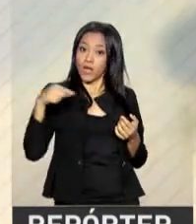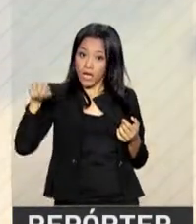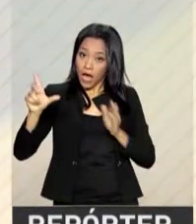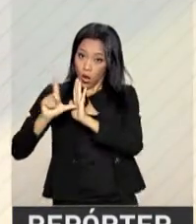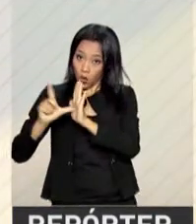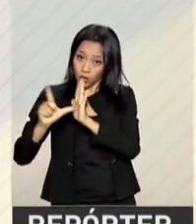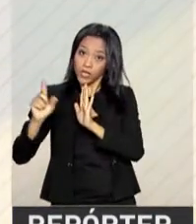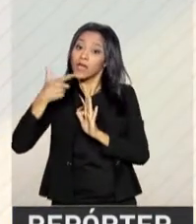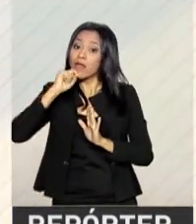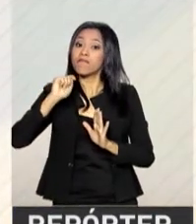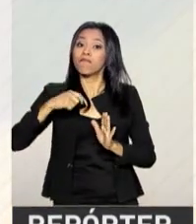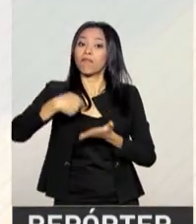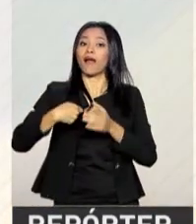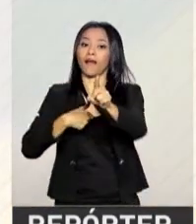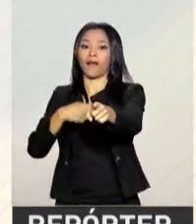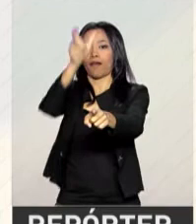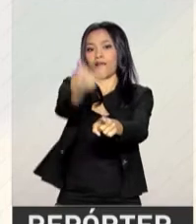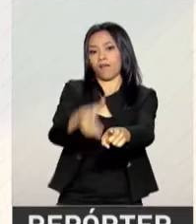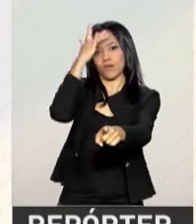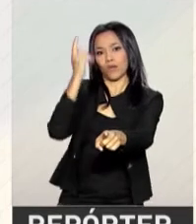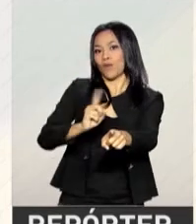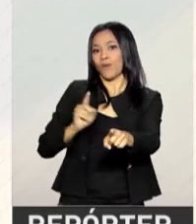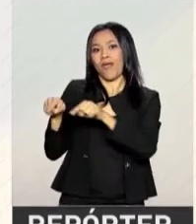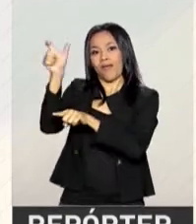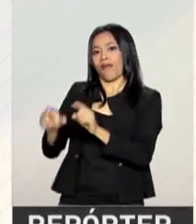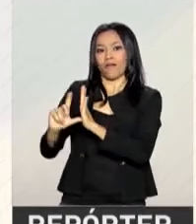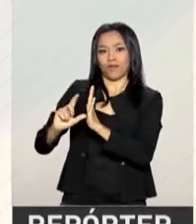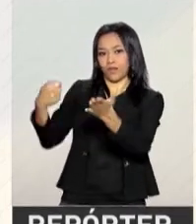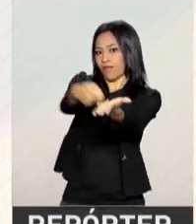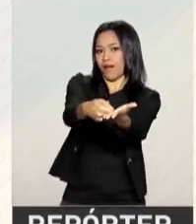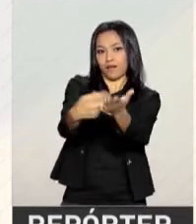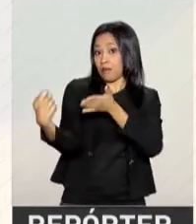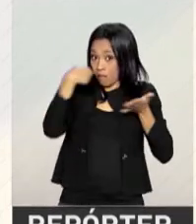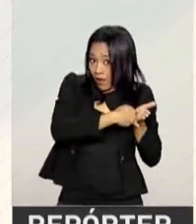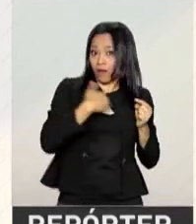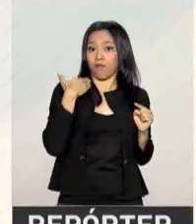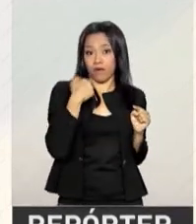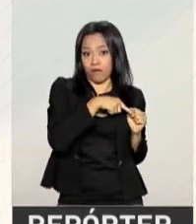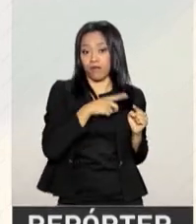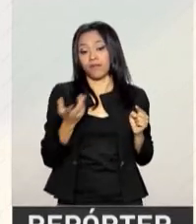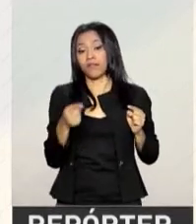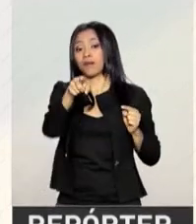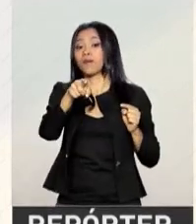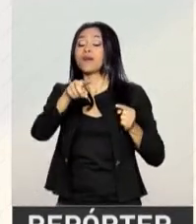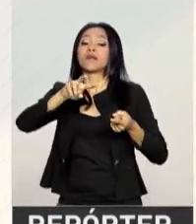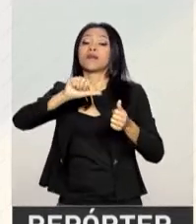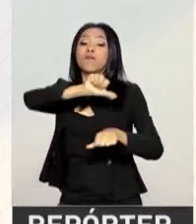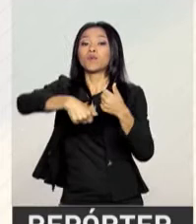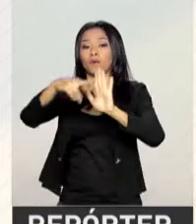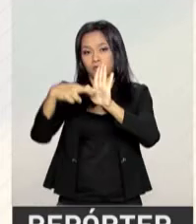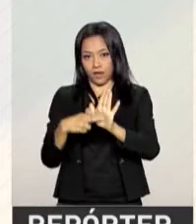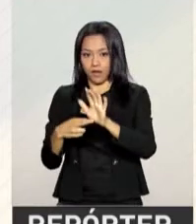operação a tarifa varia de 0,82 por cento a 1,12 por cento do valor do produto a